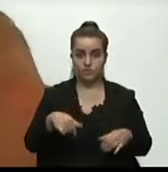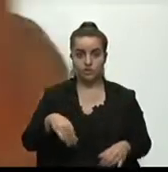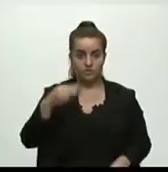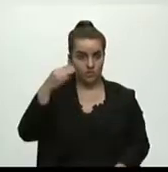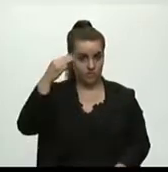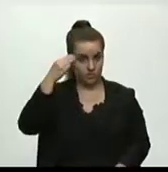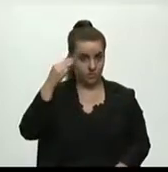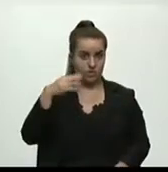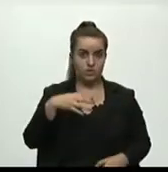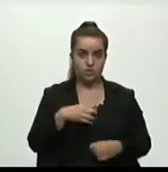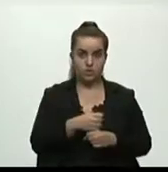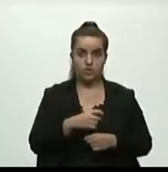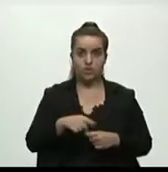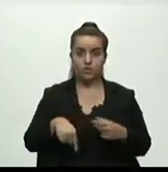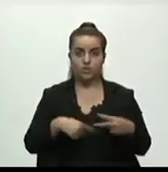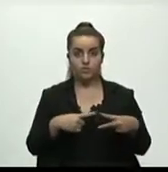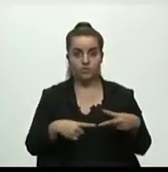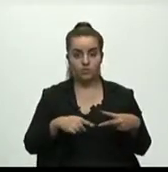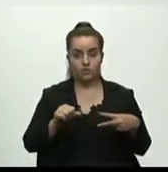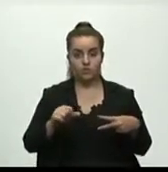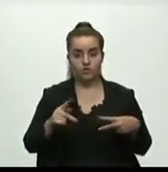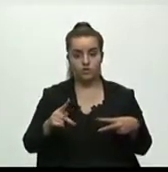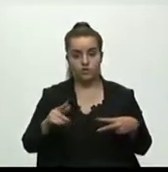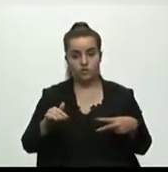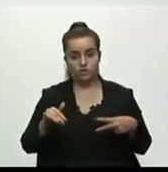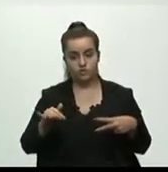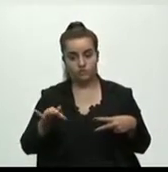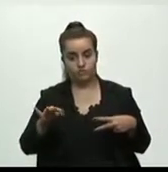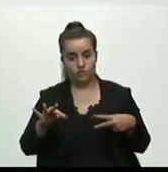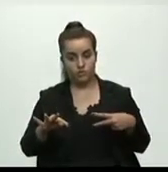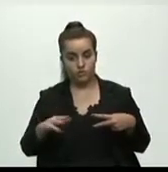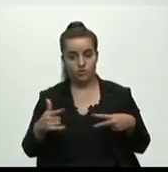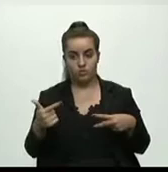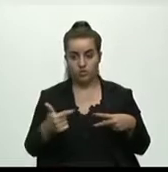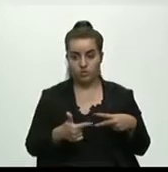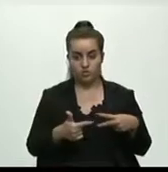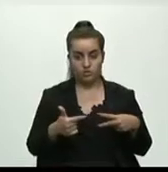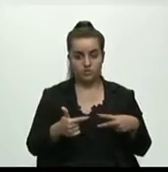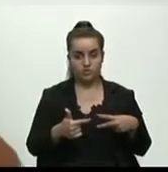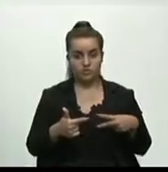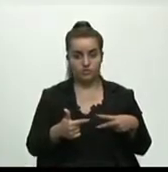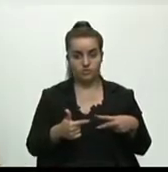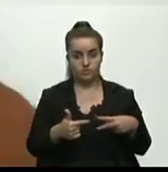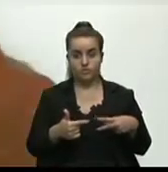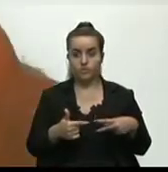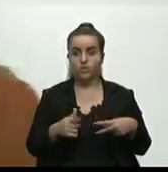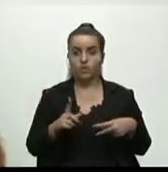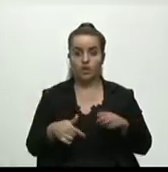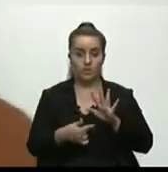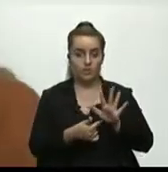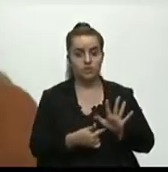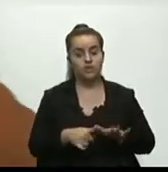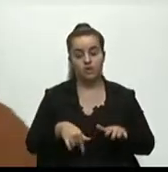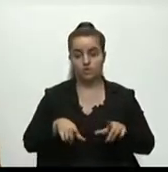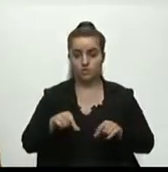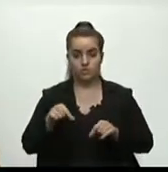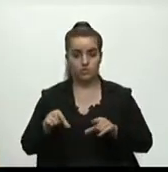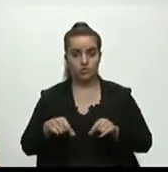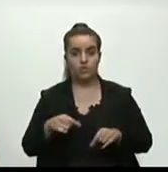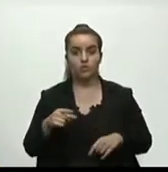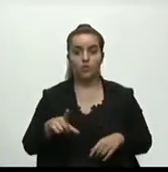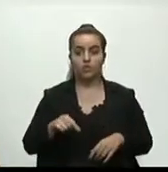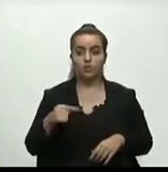calculadora. Depois, então, Shift 2, serão apresentadas essas opções. Opção